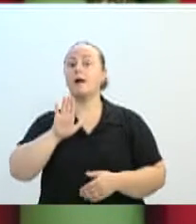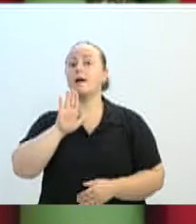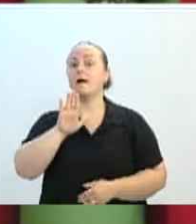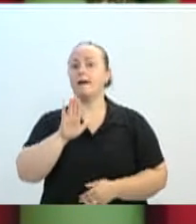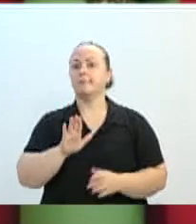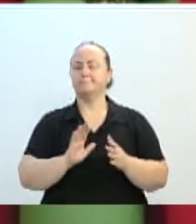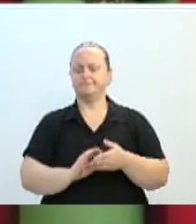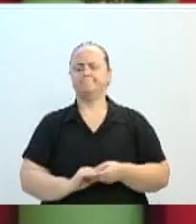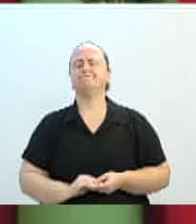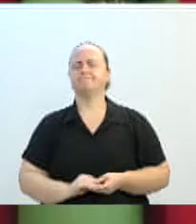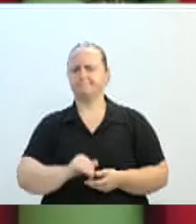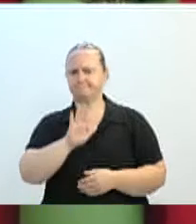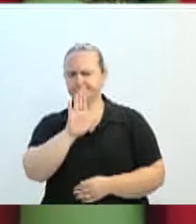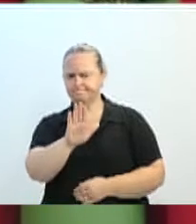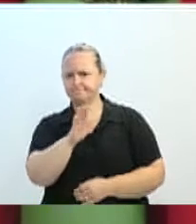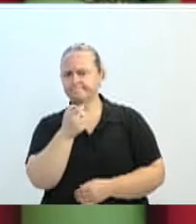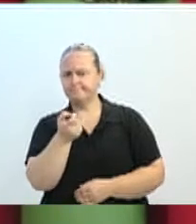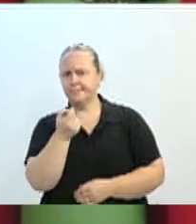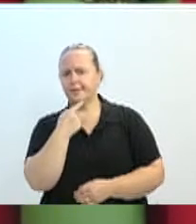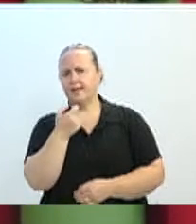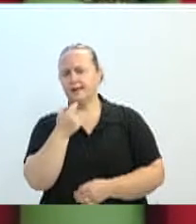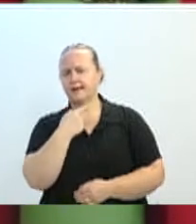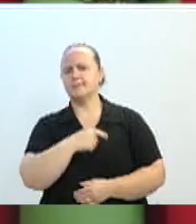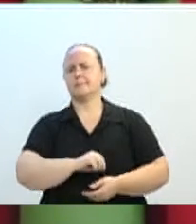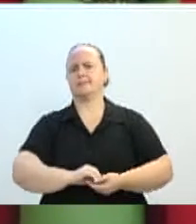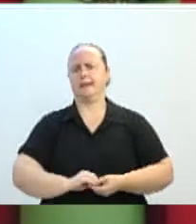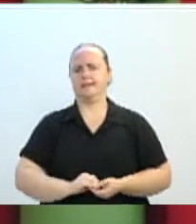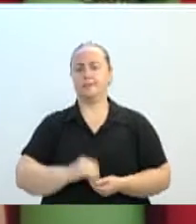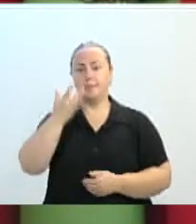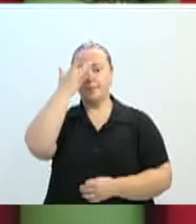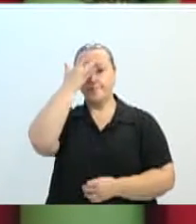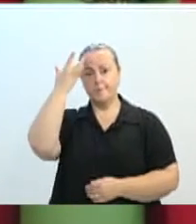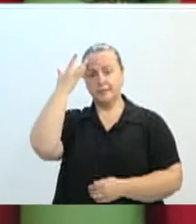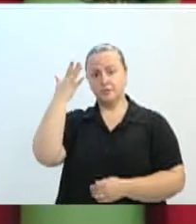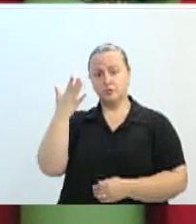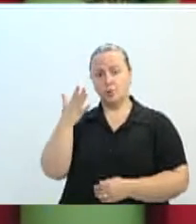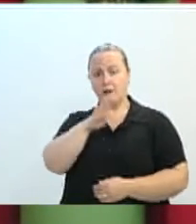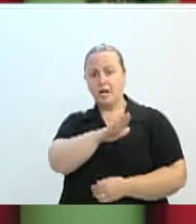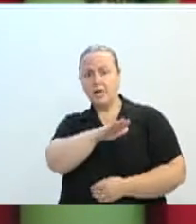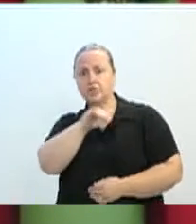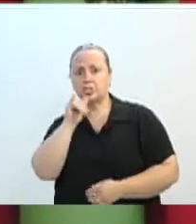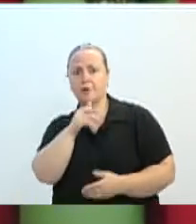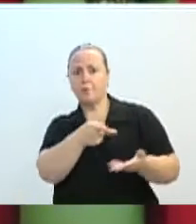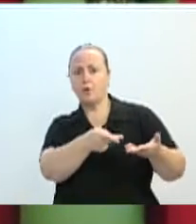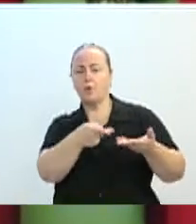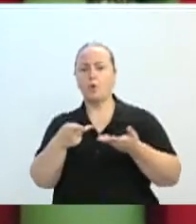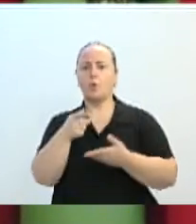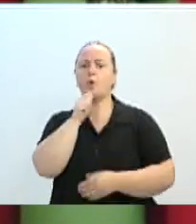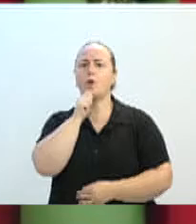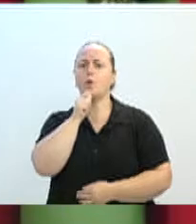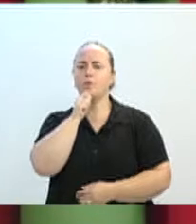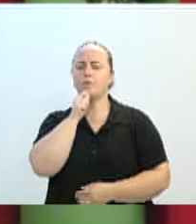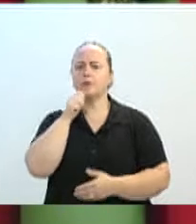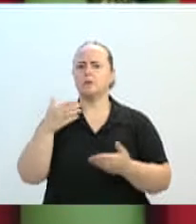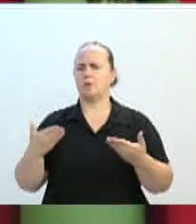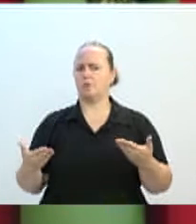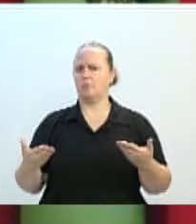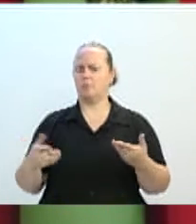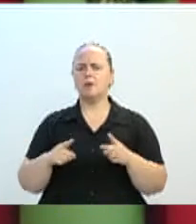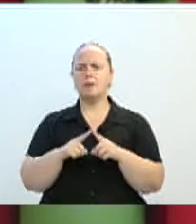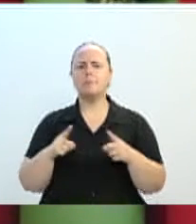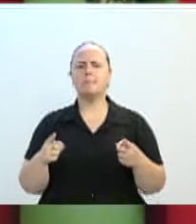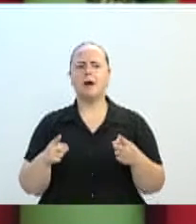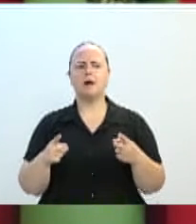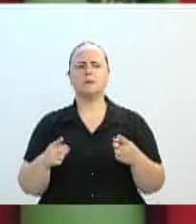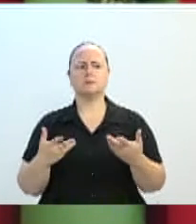terminar esse assunto é engraçado porque três dos que não foram as chamadas foram exatamente vereadores que votaram para essa causa aumentando a votação em